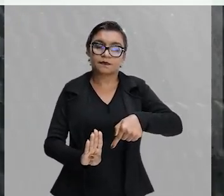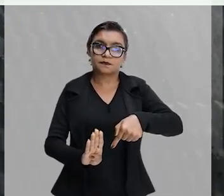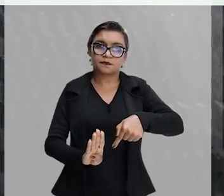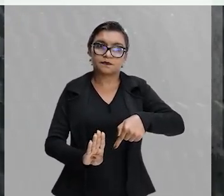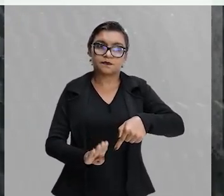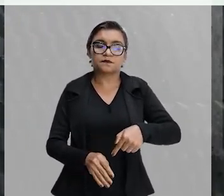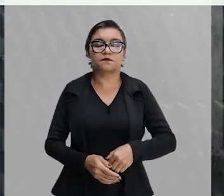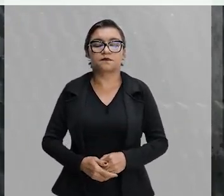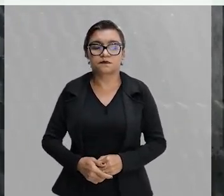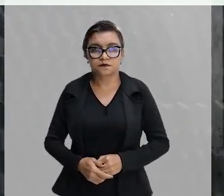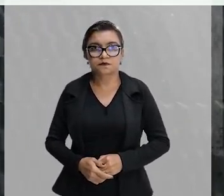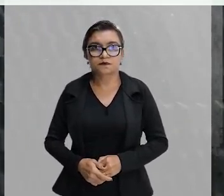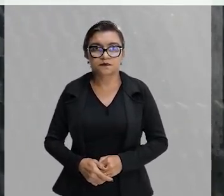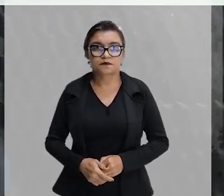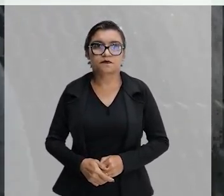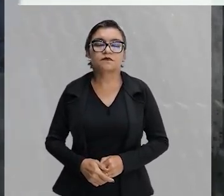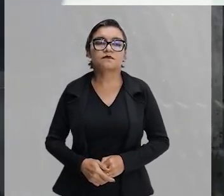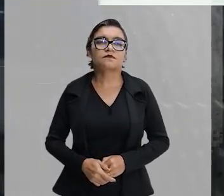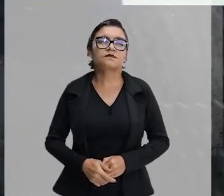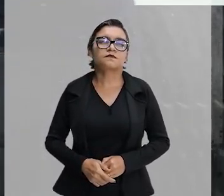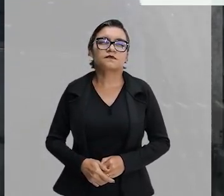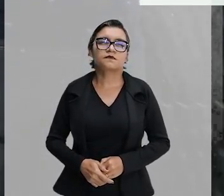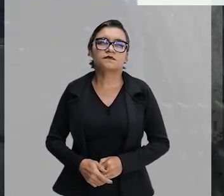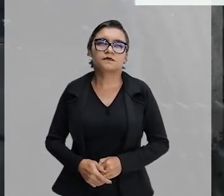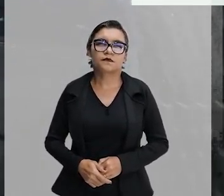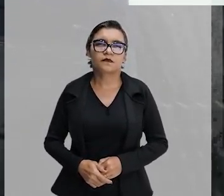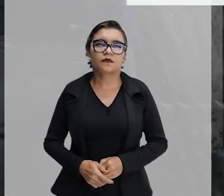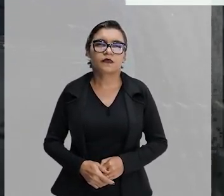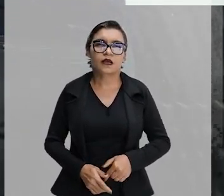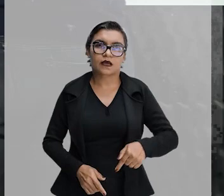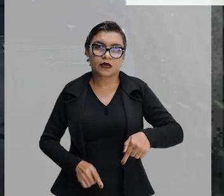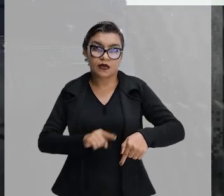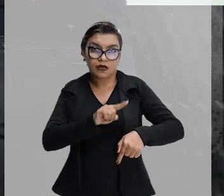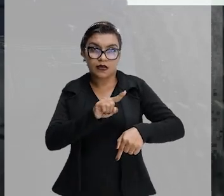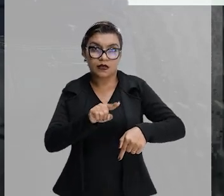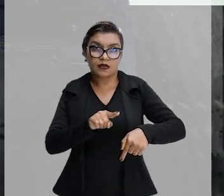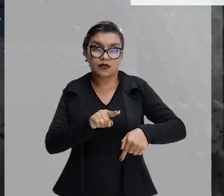A vai ser Q sobre 4.